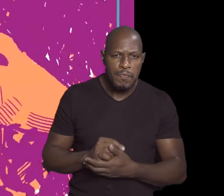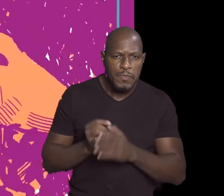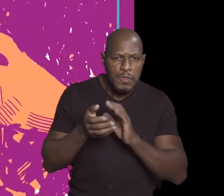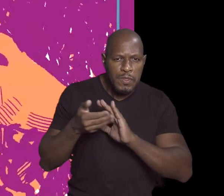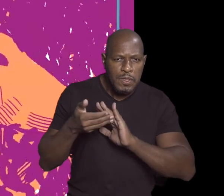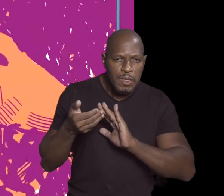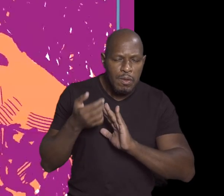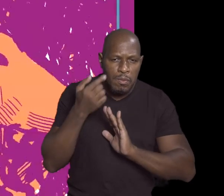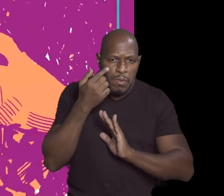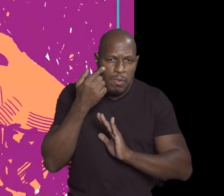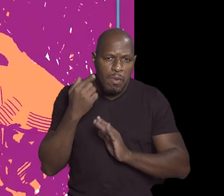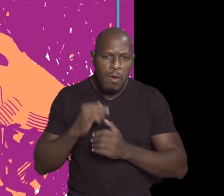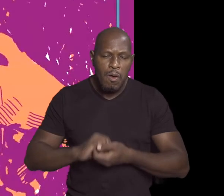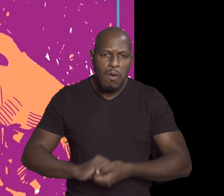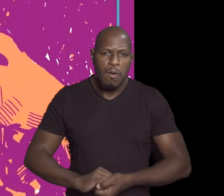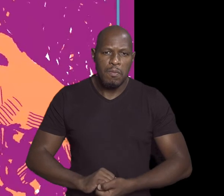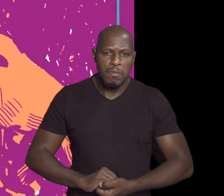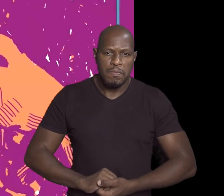Eu quero que detalhe